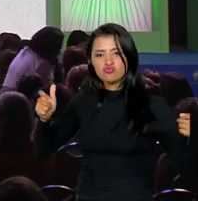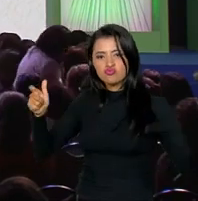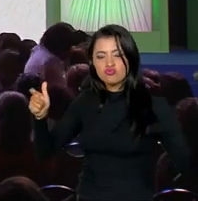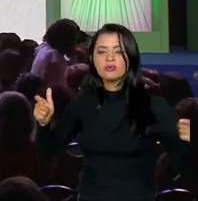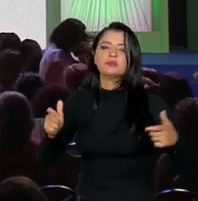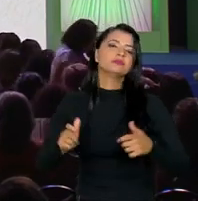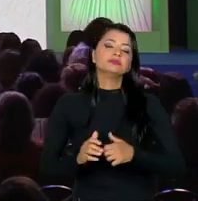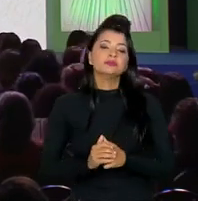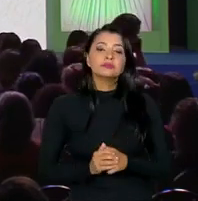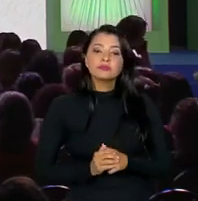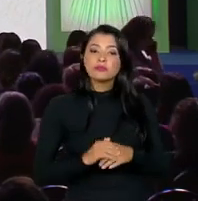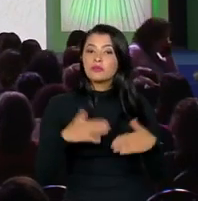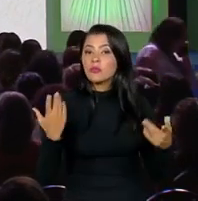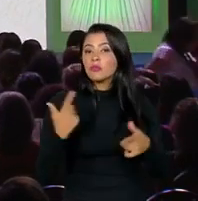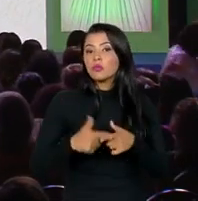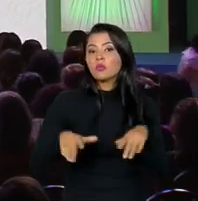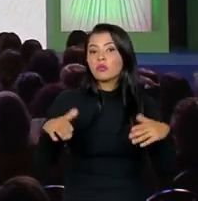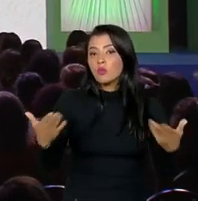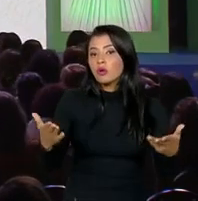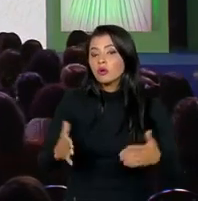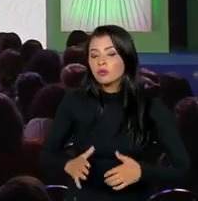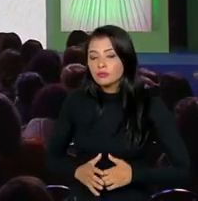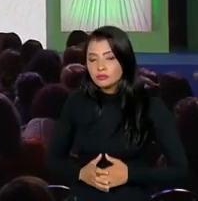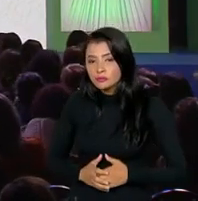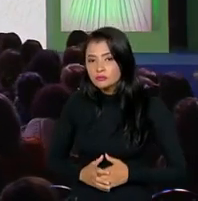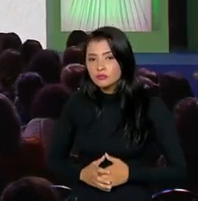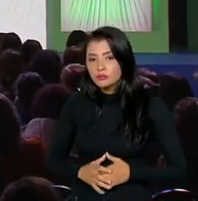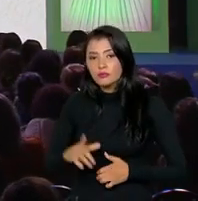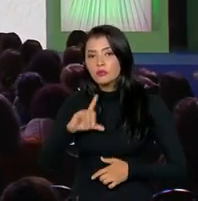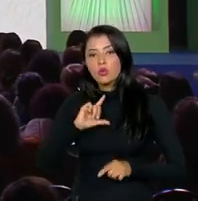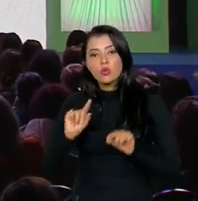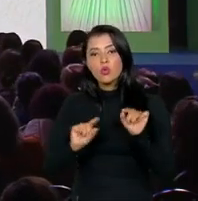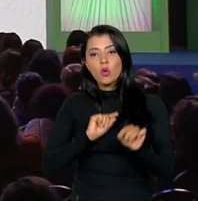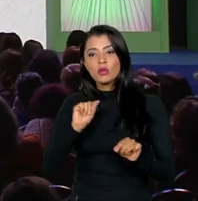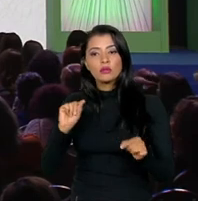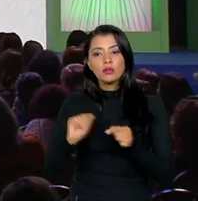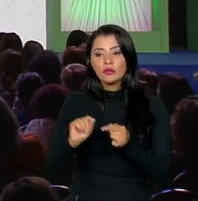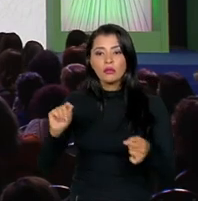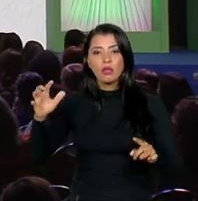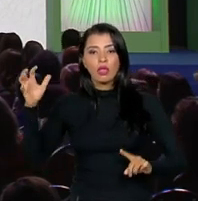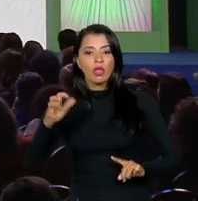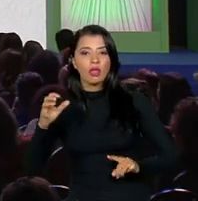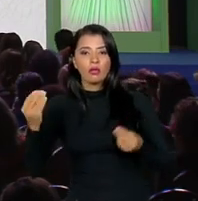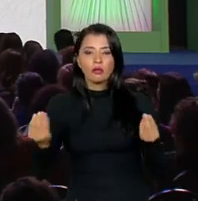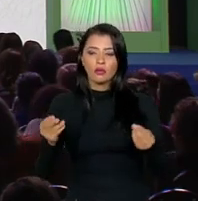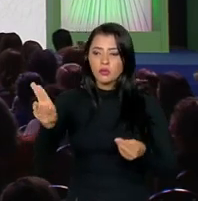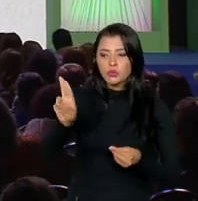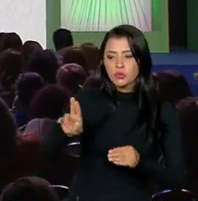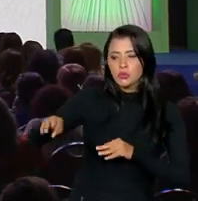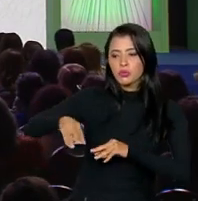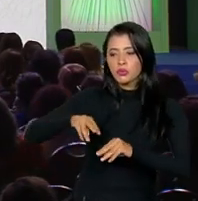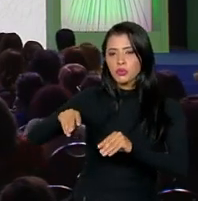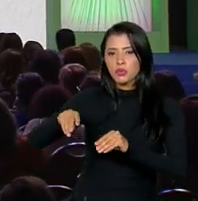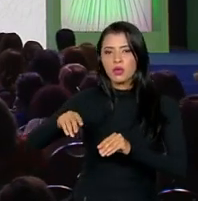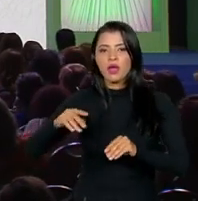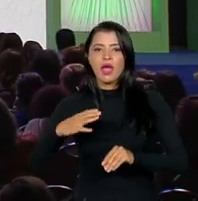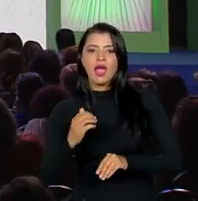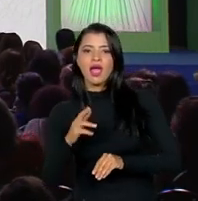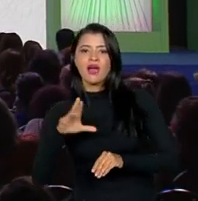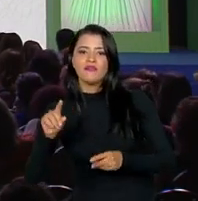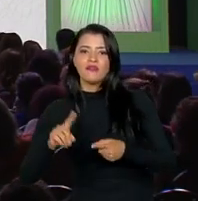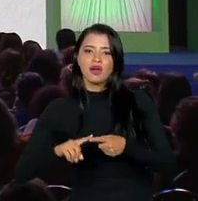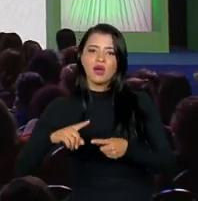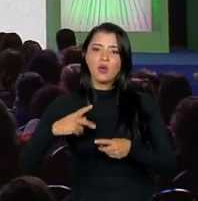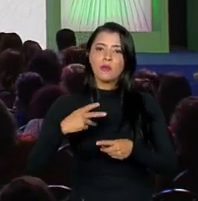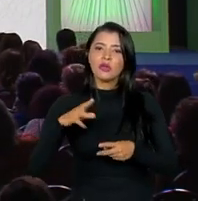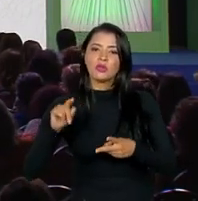vertiginosamente. E aí, qual é o problema disso? O que tem causado, né, rapidamente? O uso da terra, carvão, petróleo,